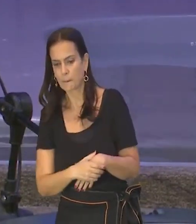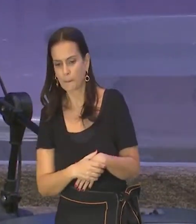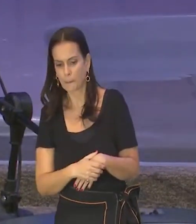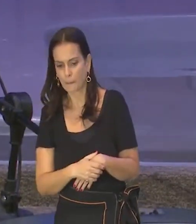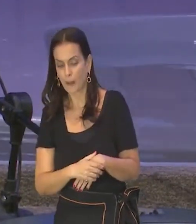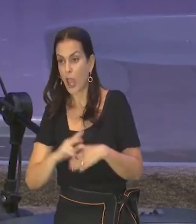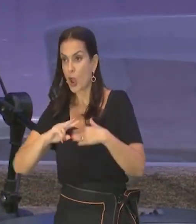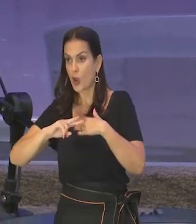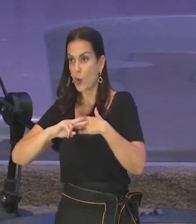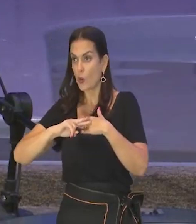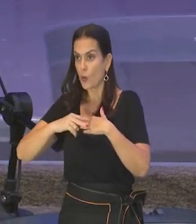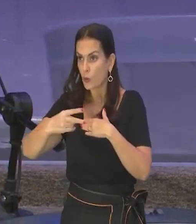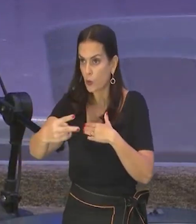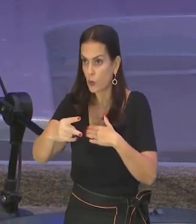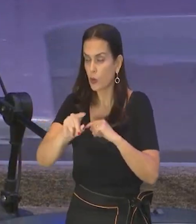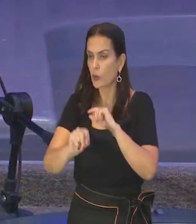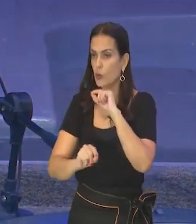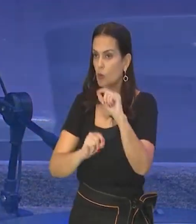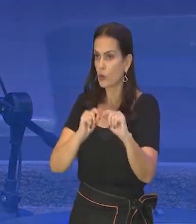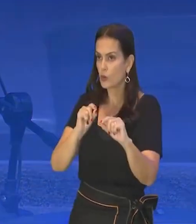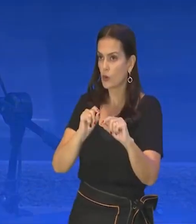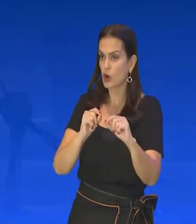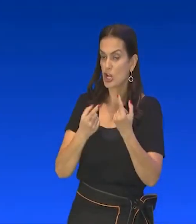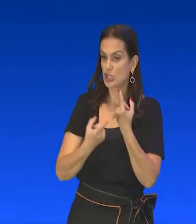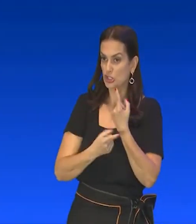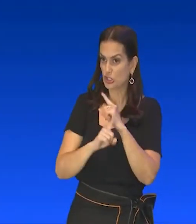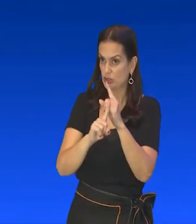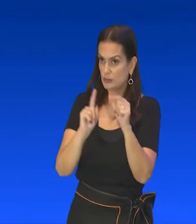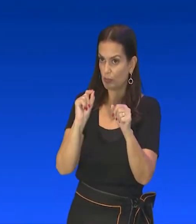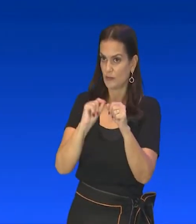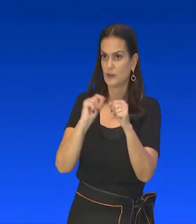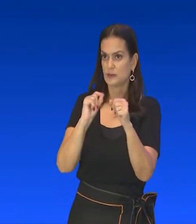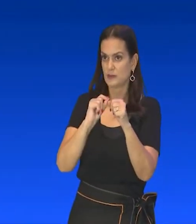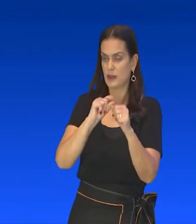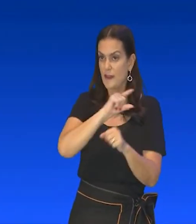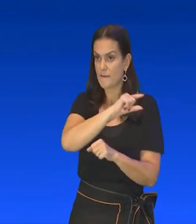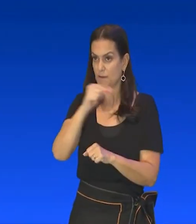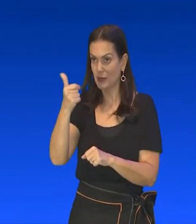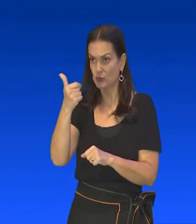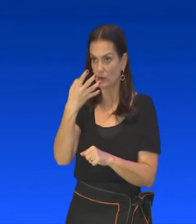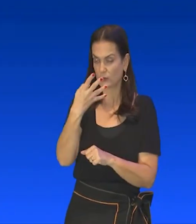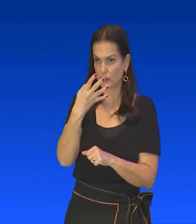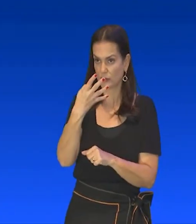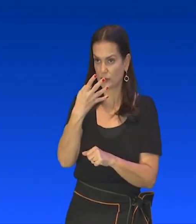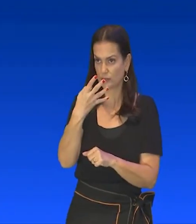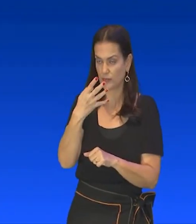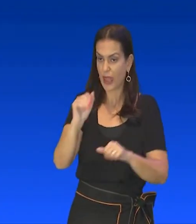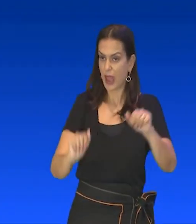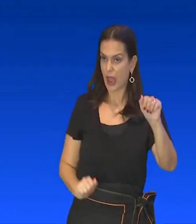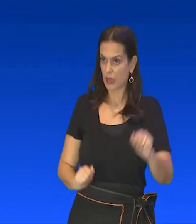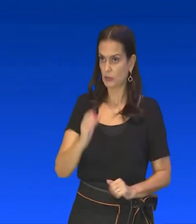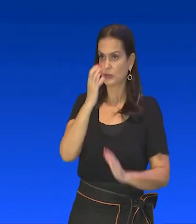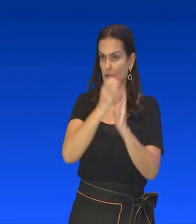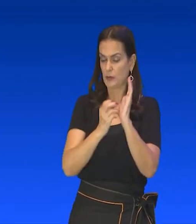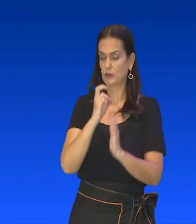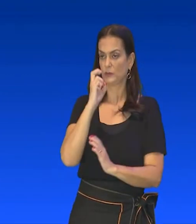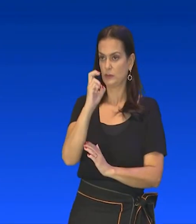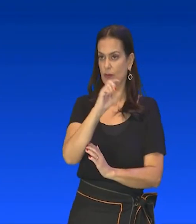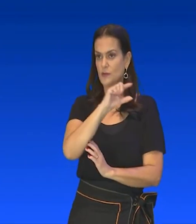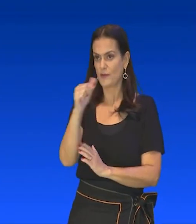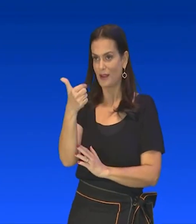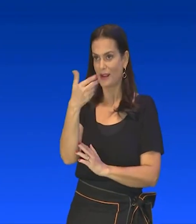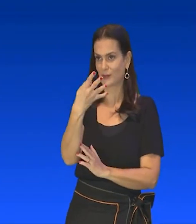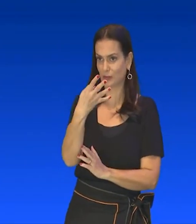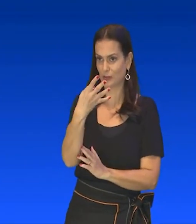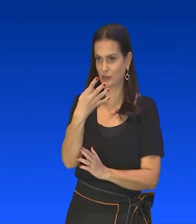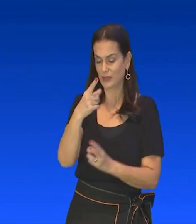repercussão daquilo que os discípulos, os apóstolos faziam. No verso de número 14, Atos 5,14, a